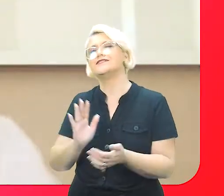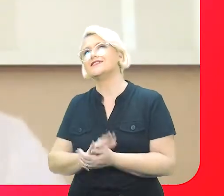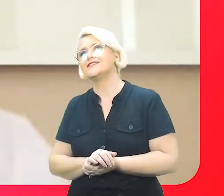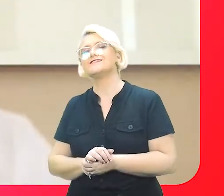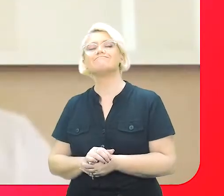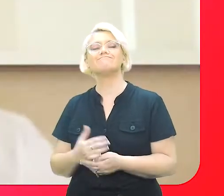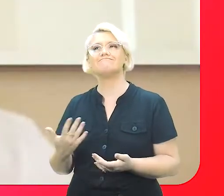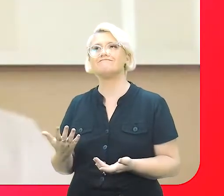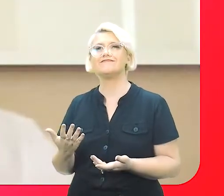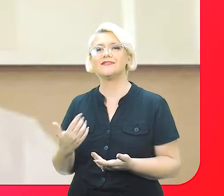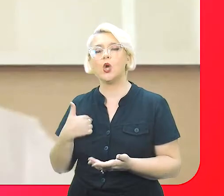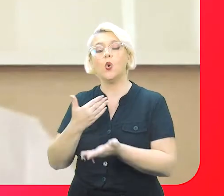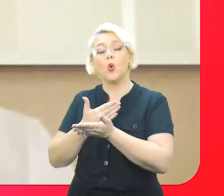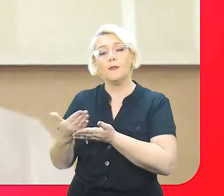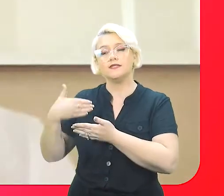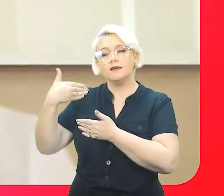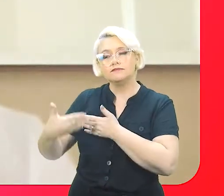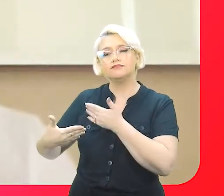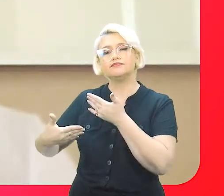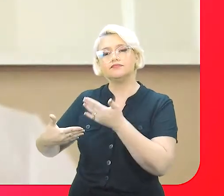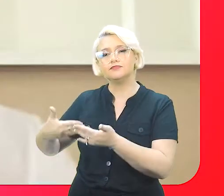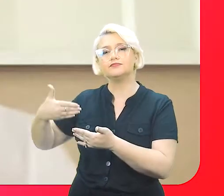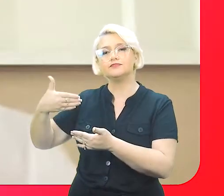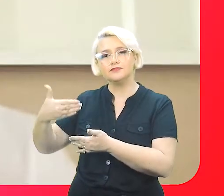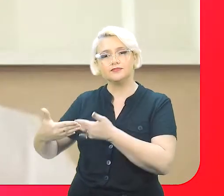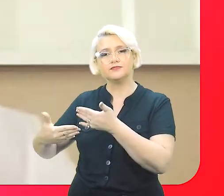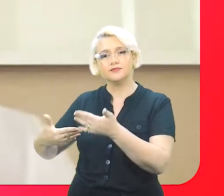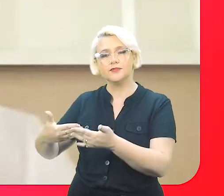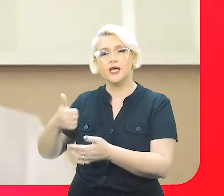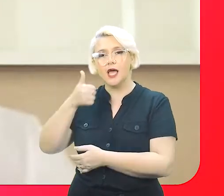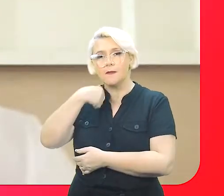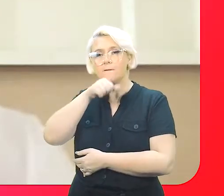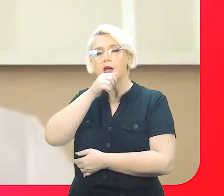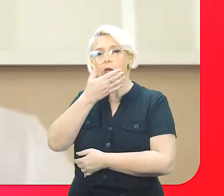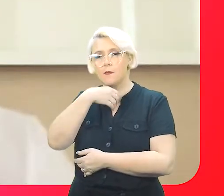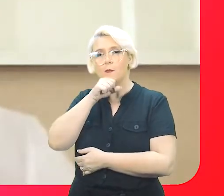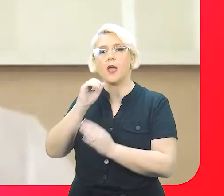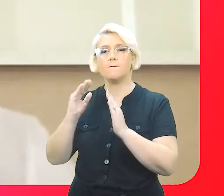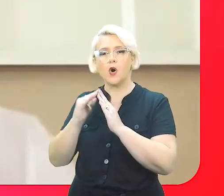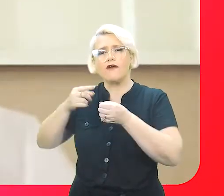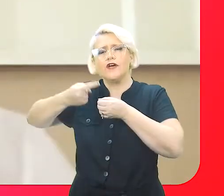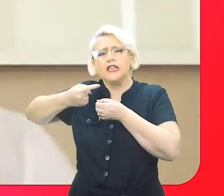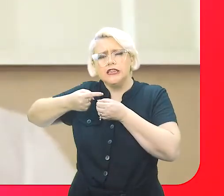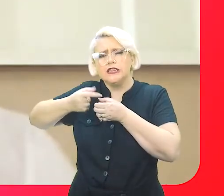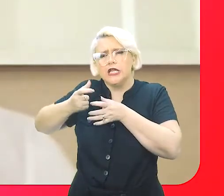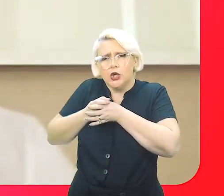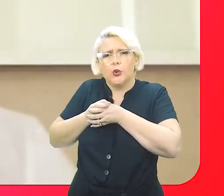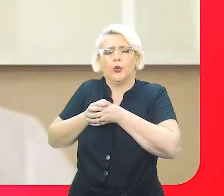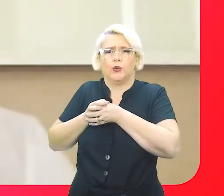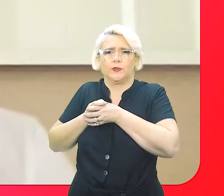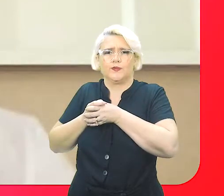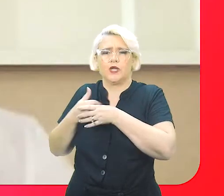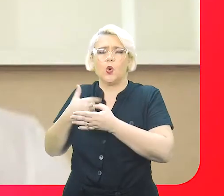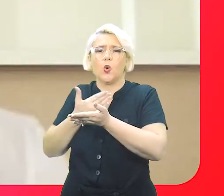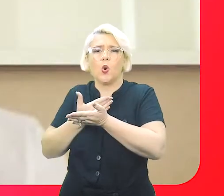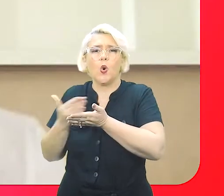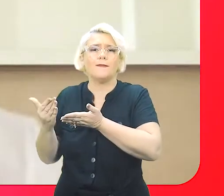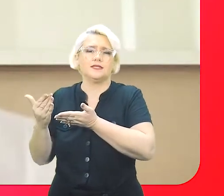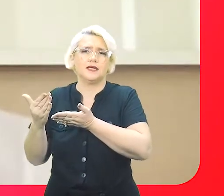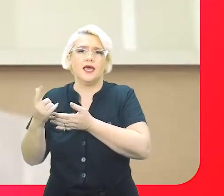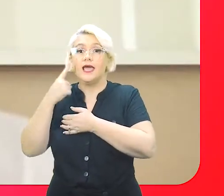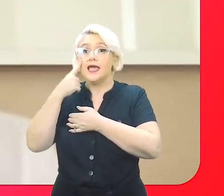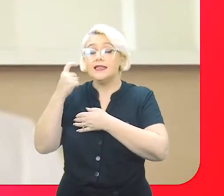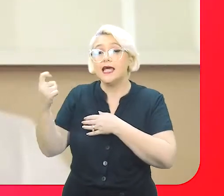e eu comecei, quando os meus pais moravam numa cidade de interior, eu comecei a